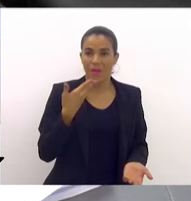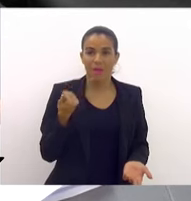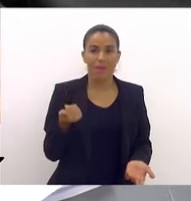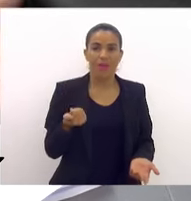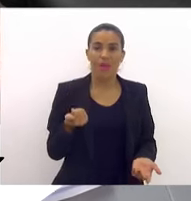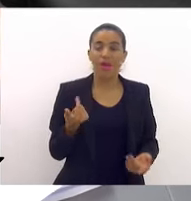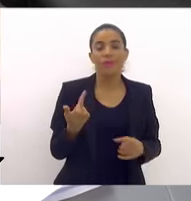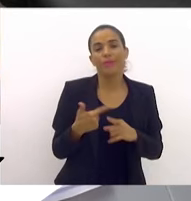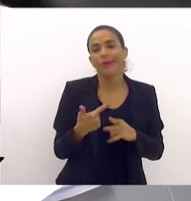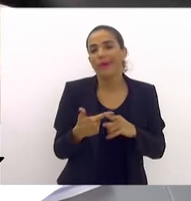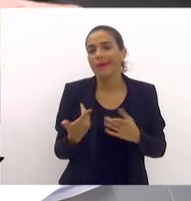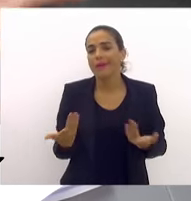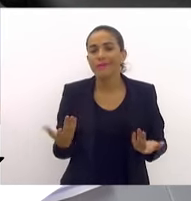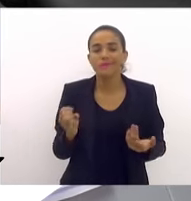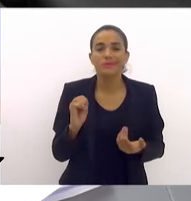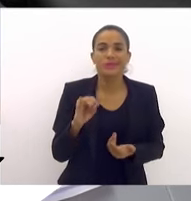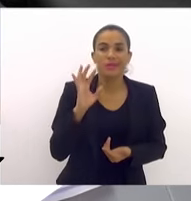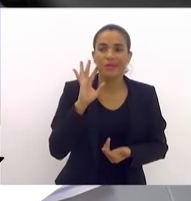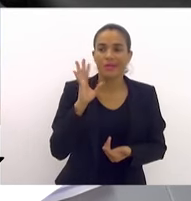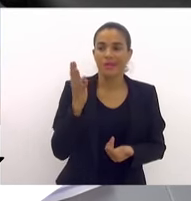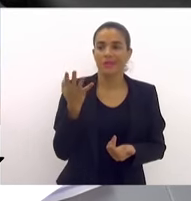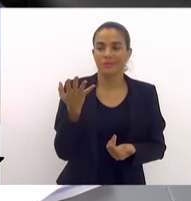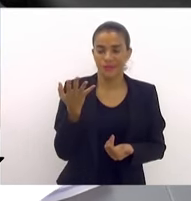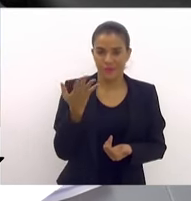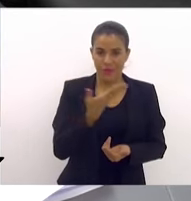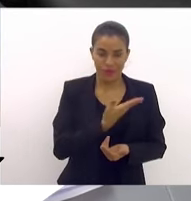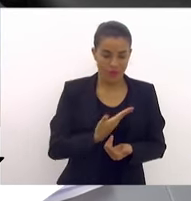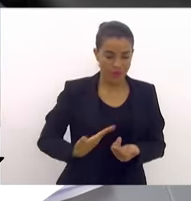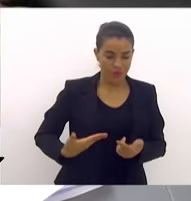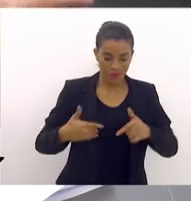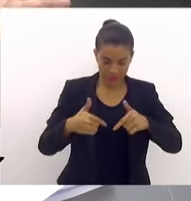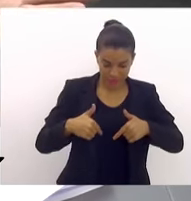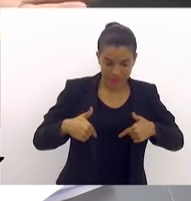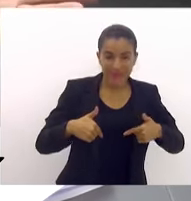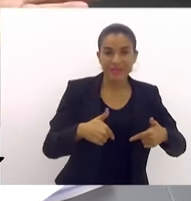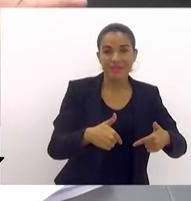E, evidentemente, se resolver o governo fazê-lo,